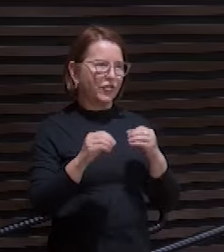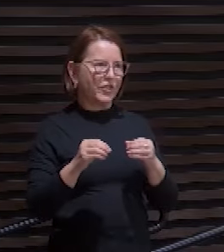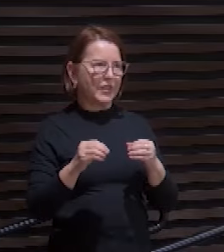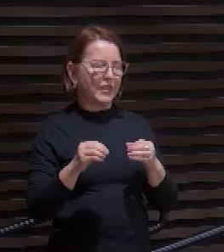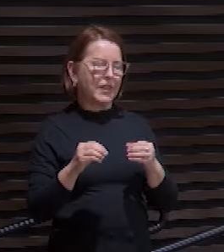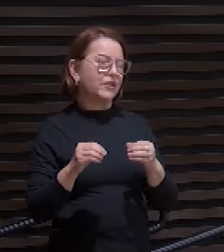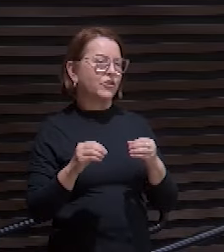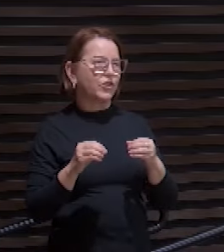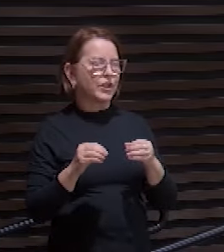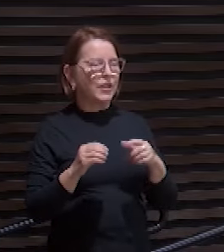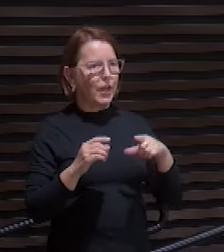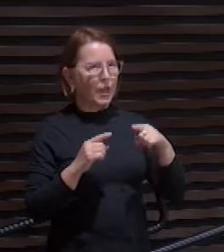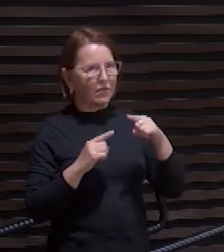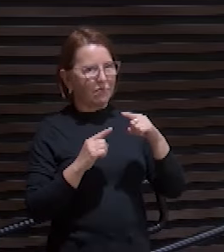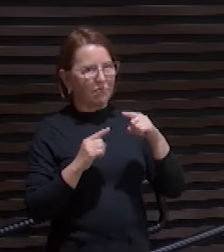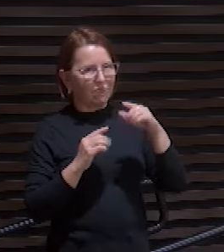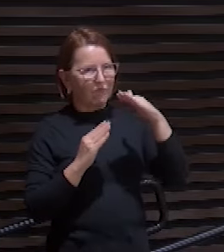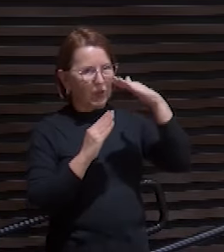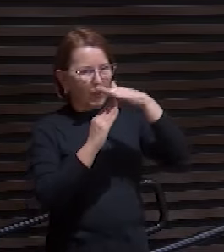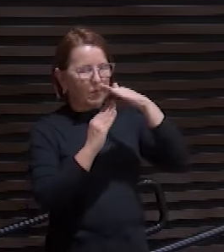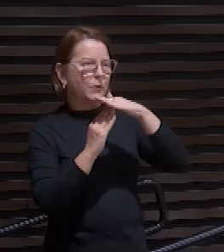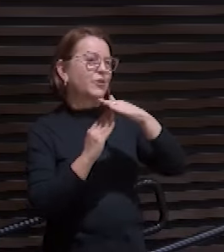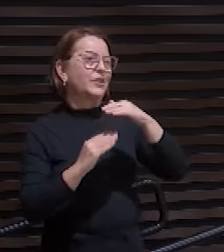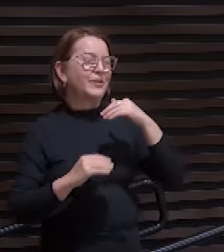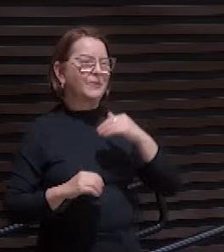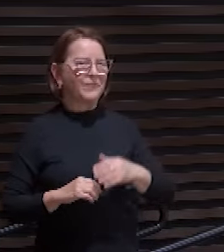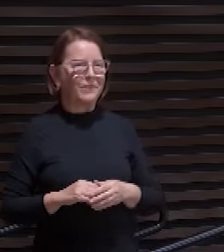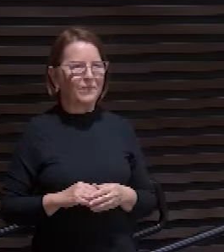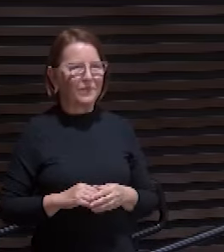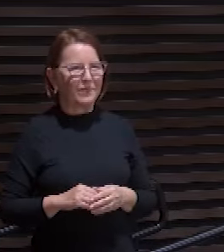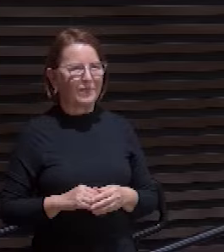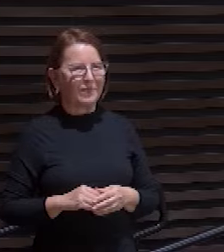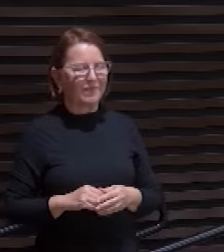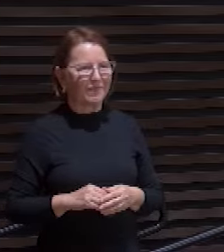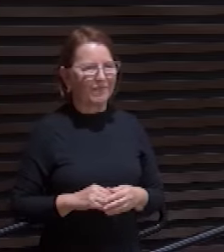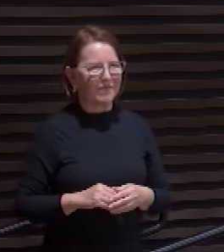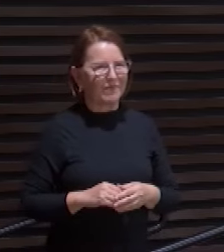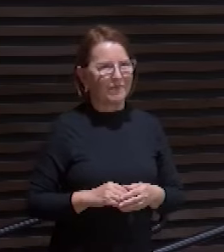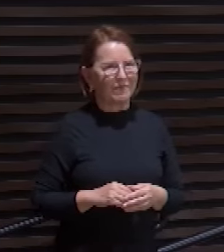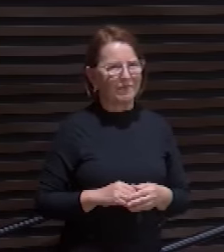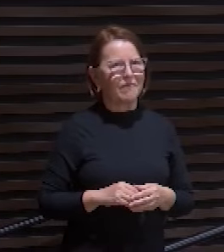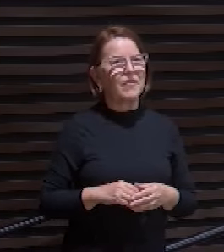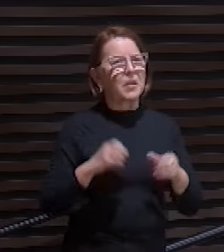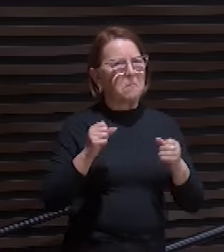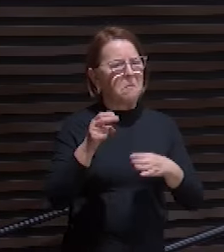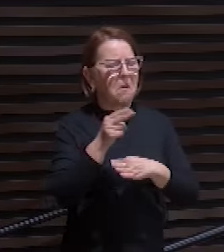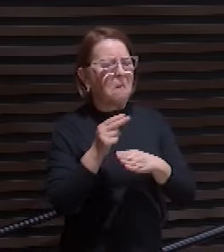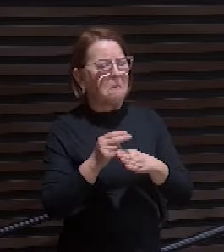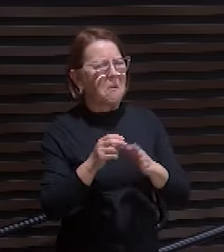não, topologia? Tem placa, se você colocar aí no Google, não vai pegar celular agora, por misericórdia.